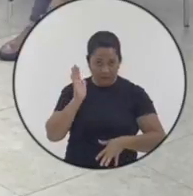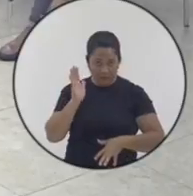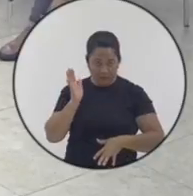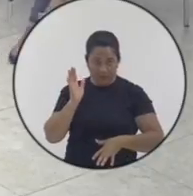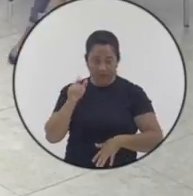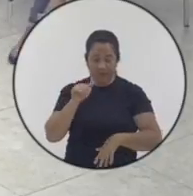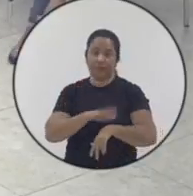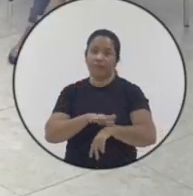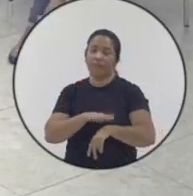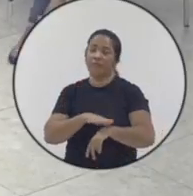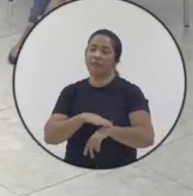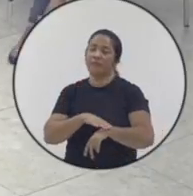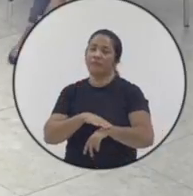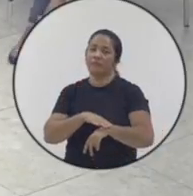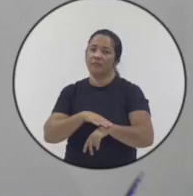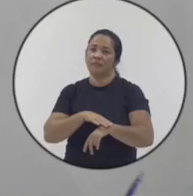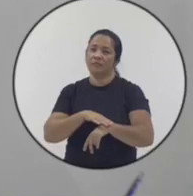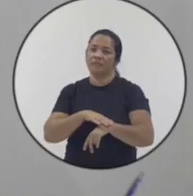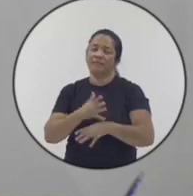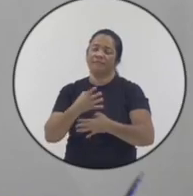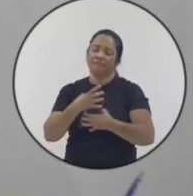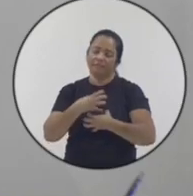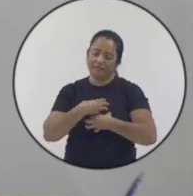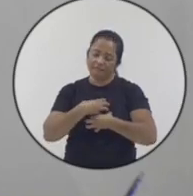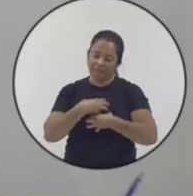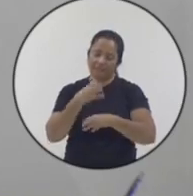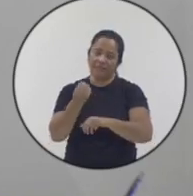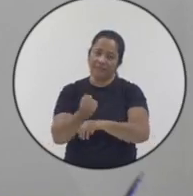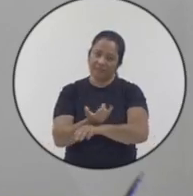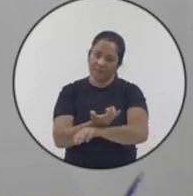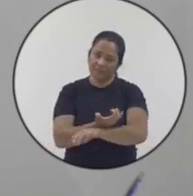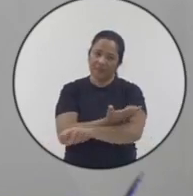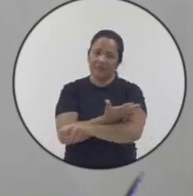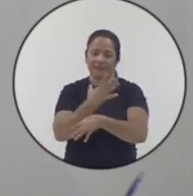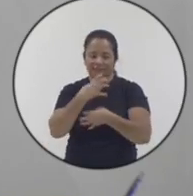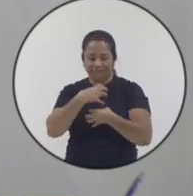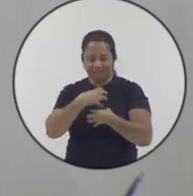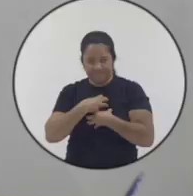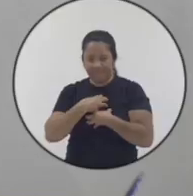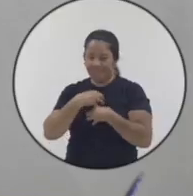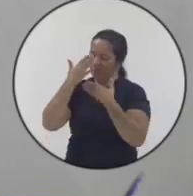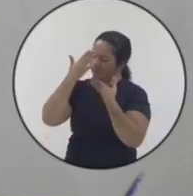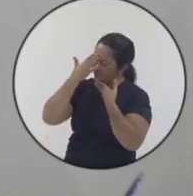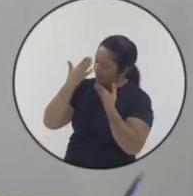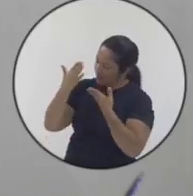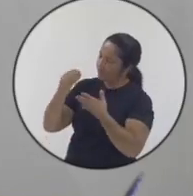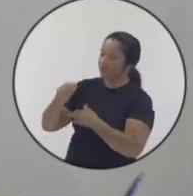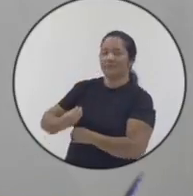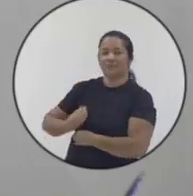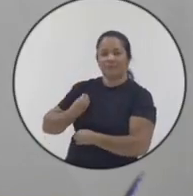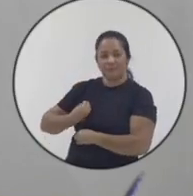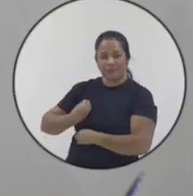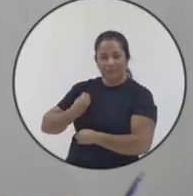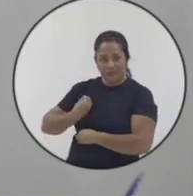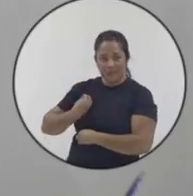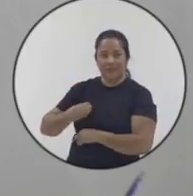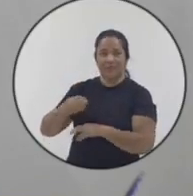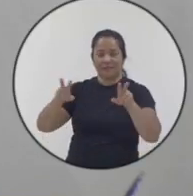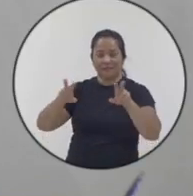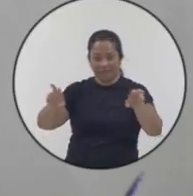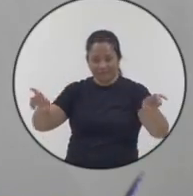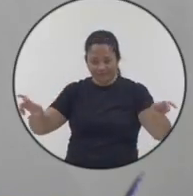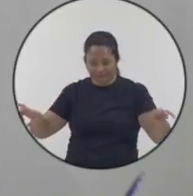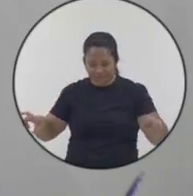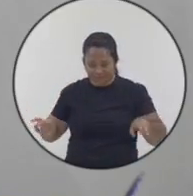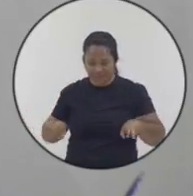Esse é um momento de muita emoção para nós. Estamos muito gratos pela presença de todos vocês. E